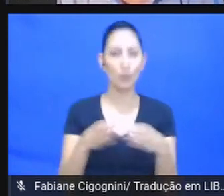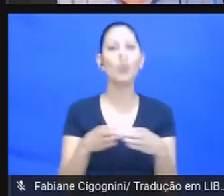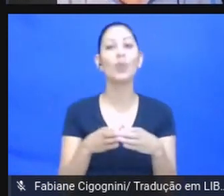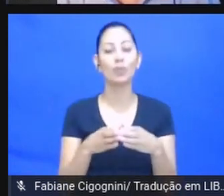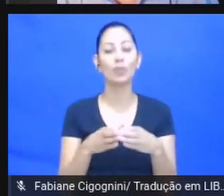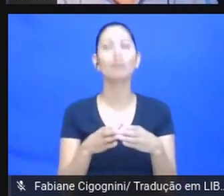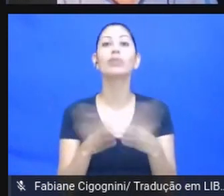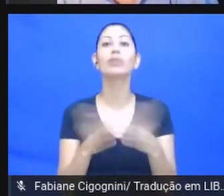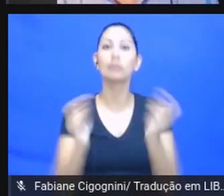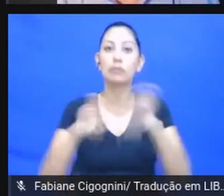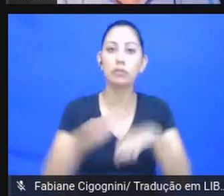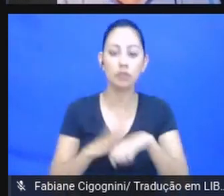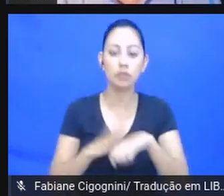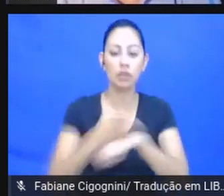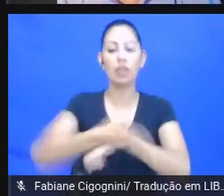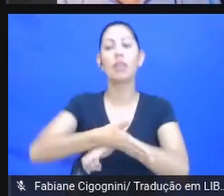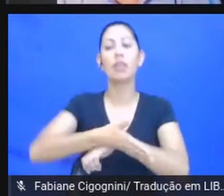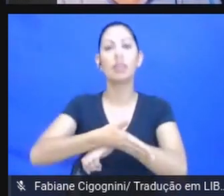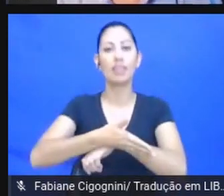Hangouts, Meeting,